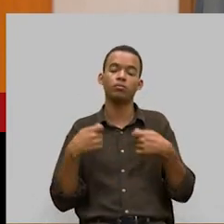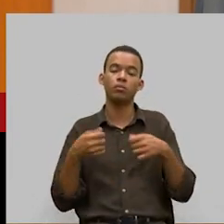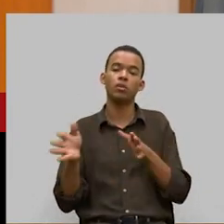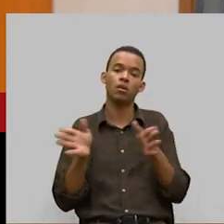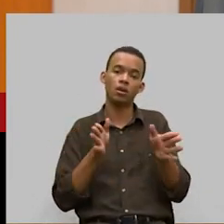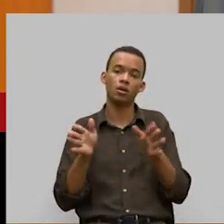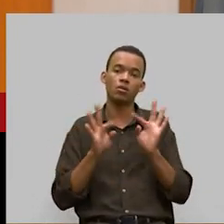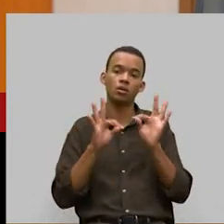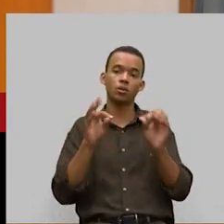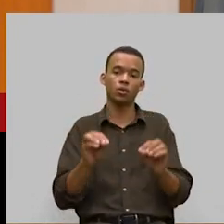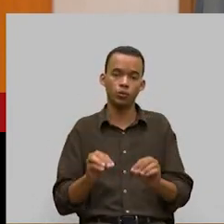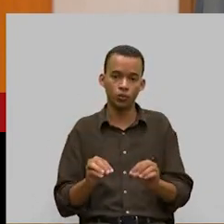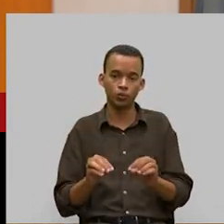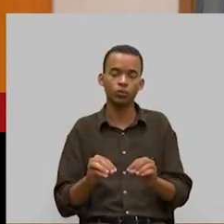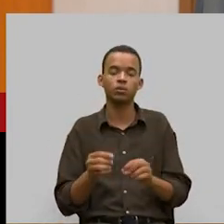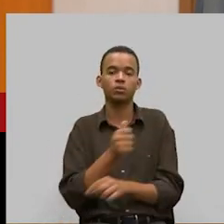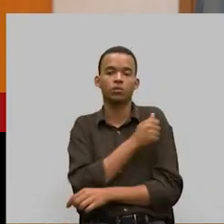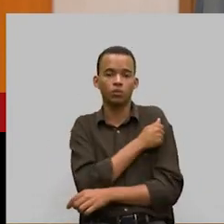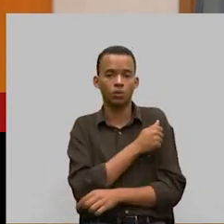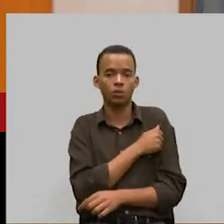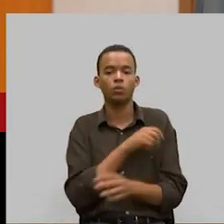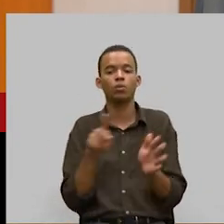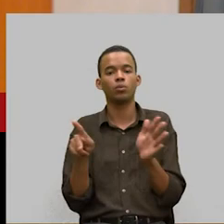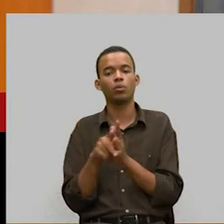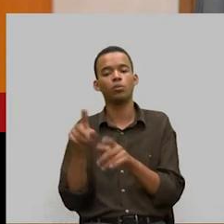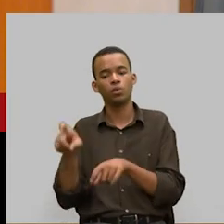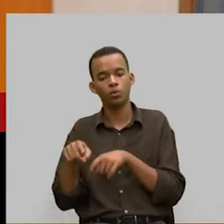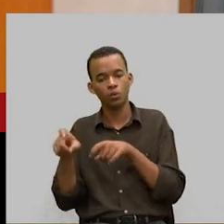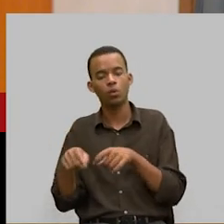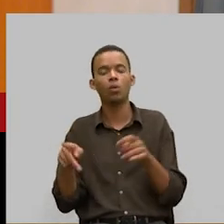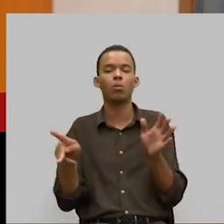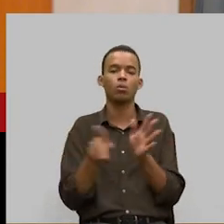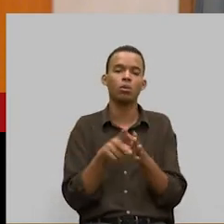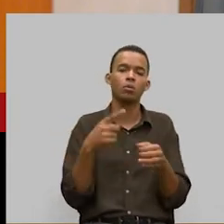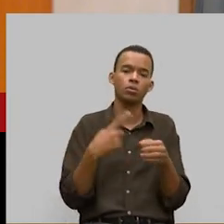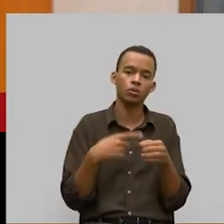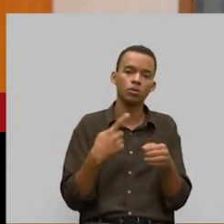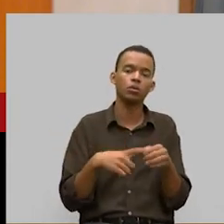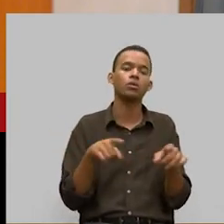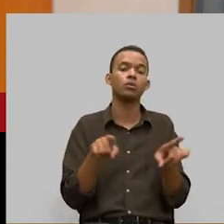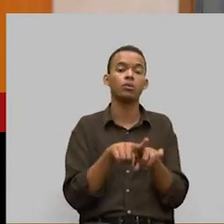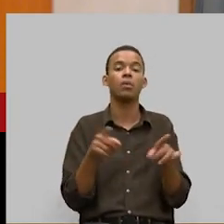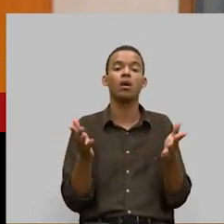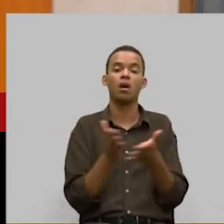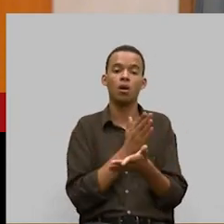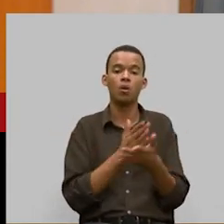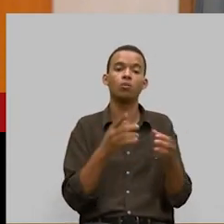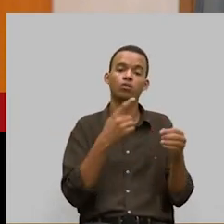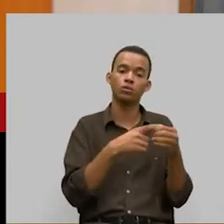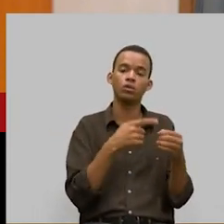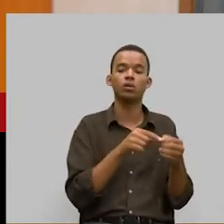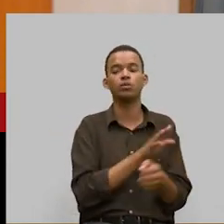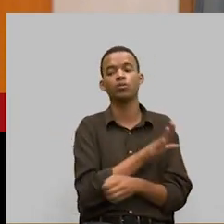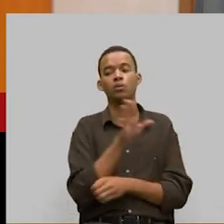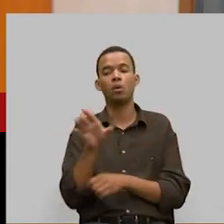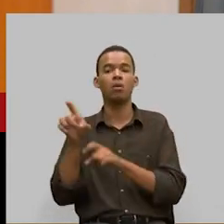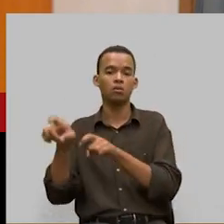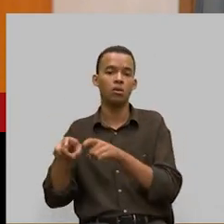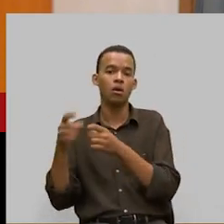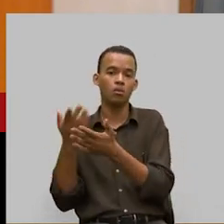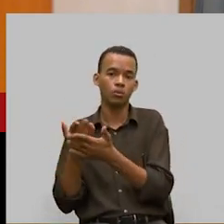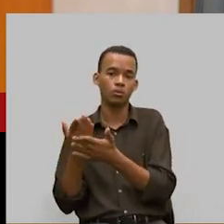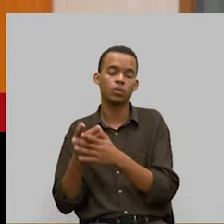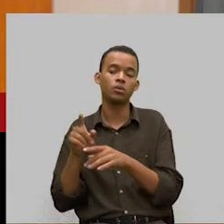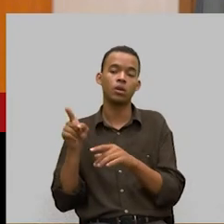a todo mundo né aos estudantes do campo estudantes da cidade estudantes da cidade que vão pro campo também estudar e as efas elas traz pra